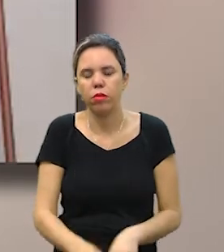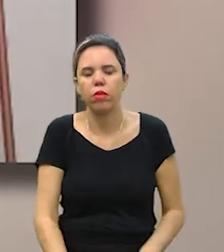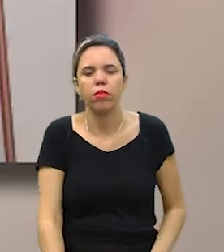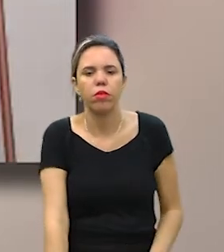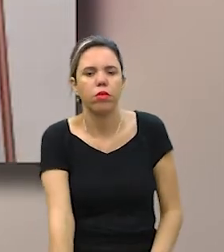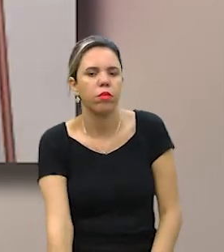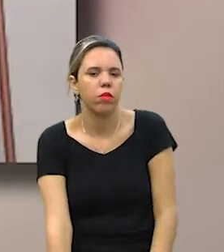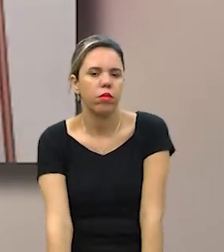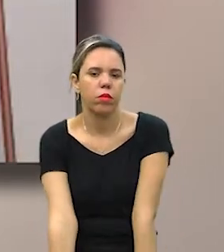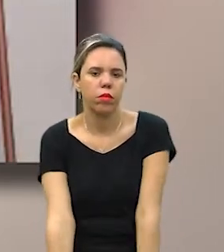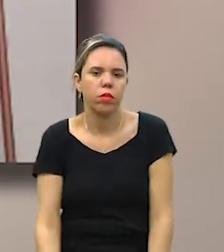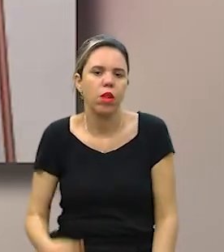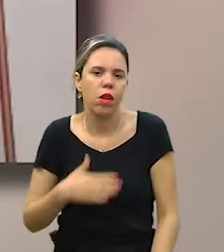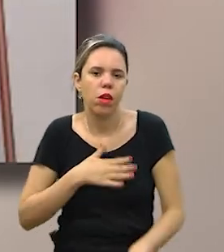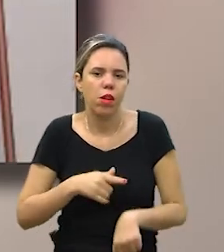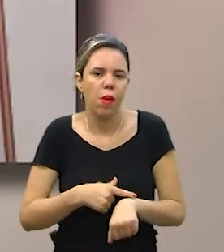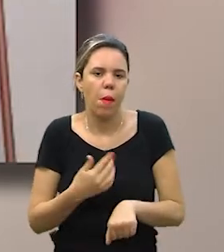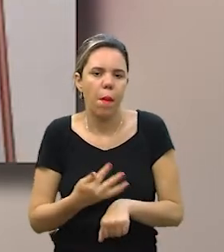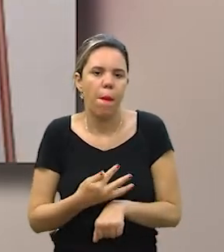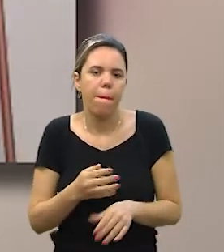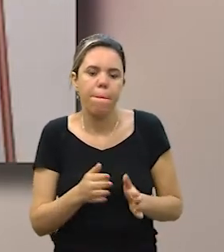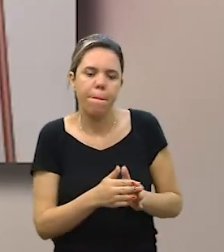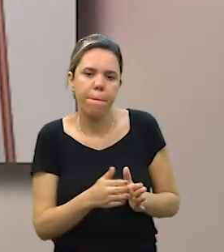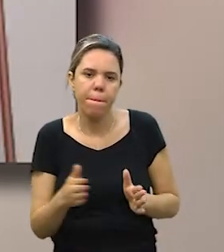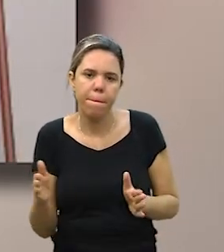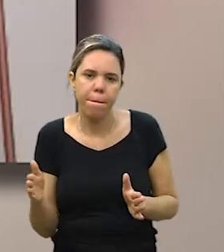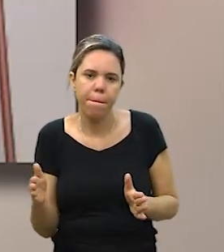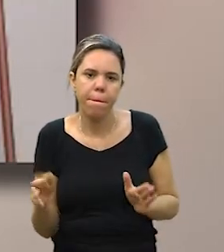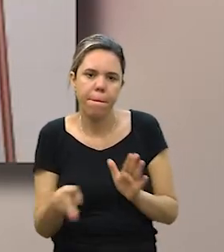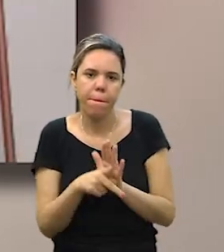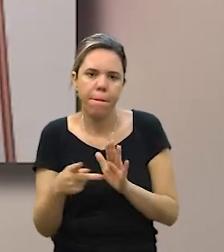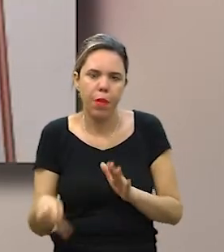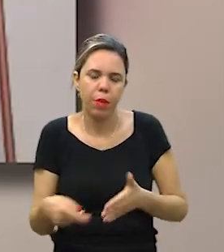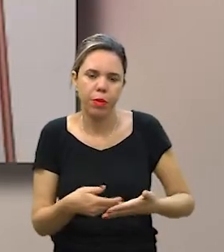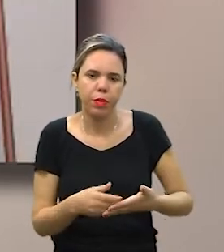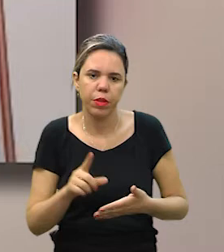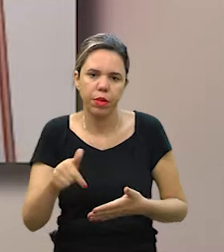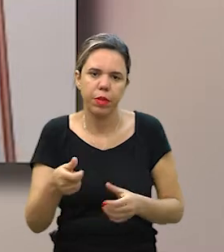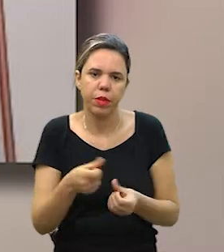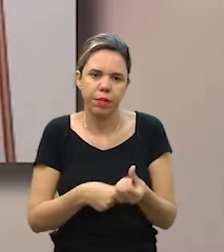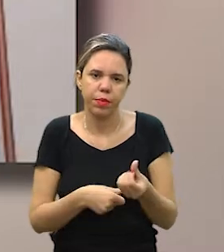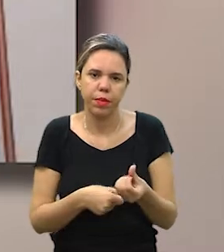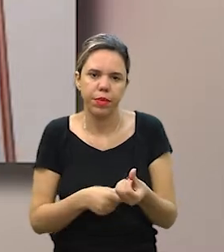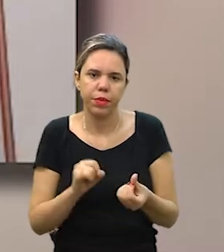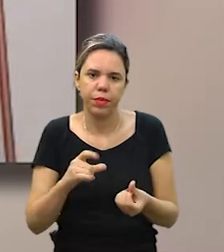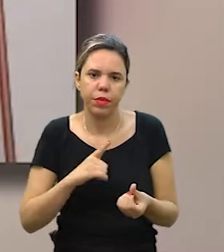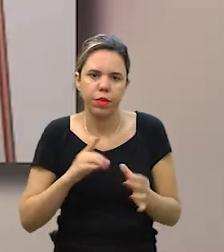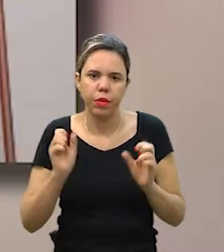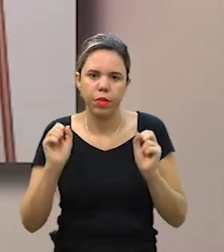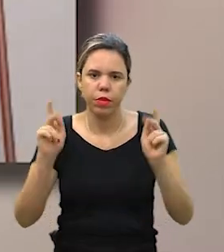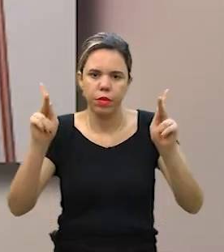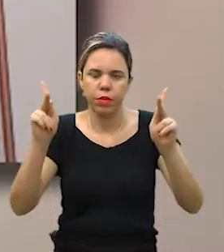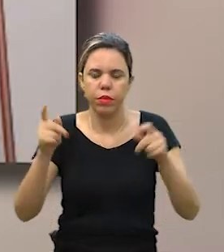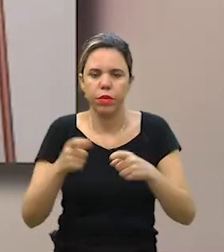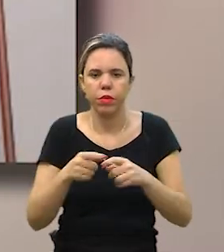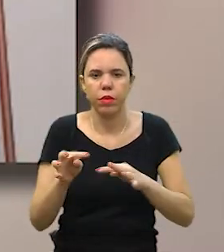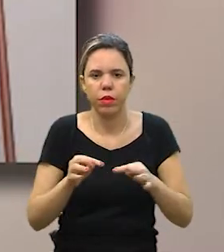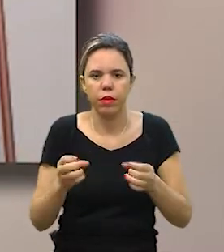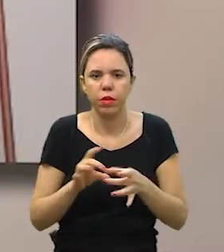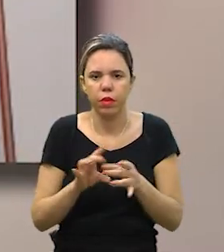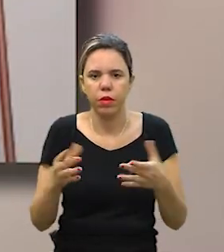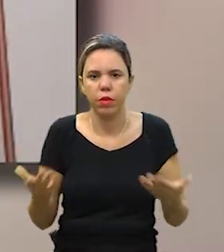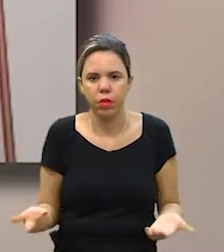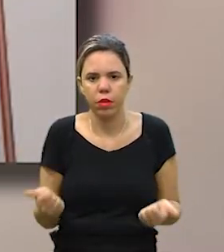espera. Curta esse momento, essa fase exclusiva, porque depois do 6º mês, se tiver tudo ok, o